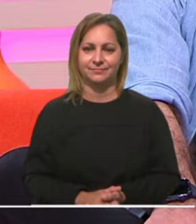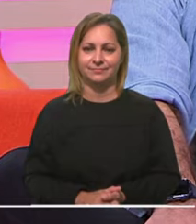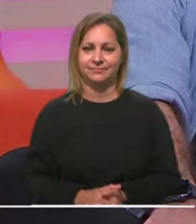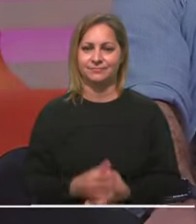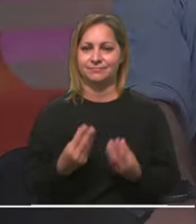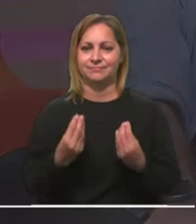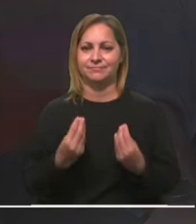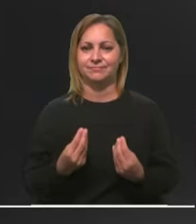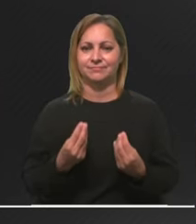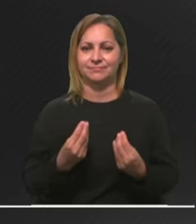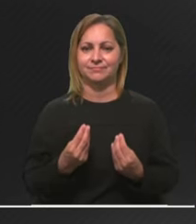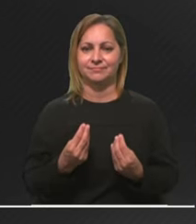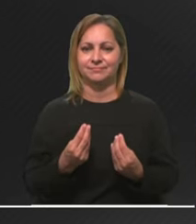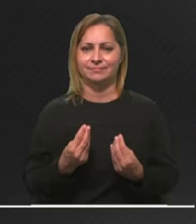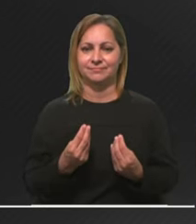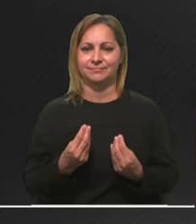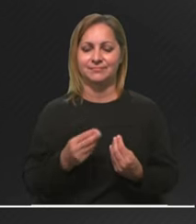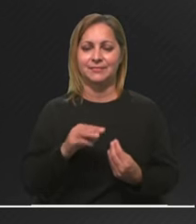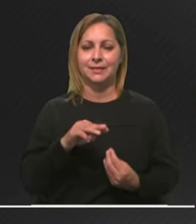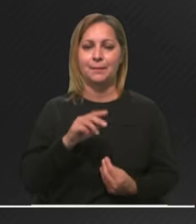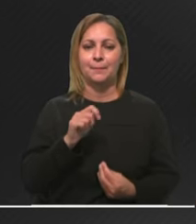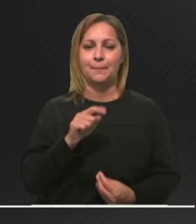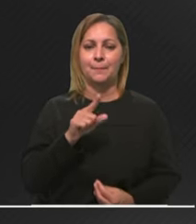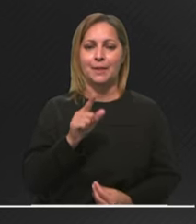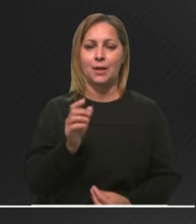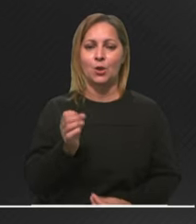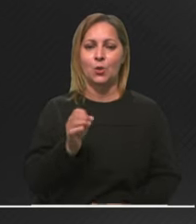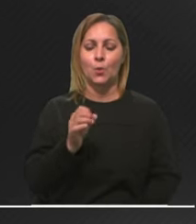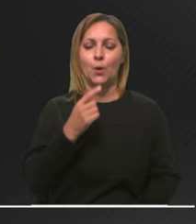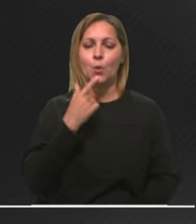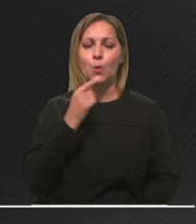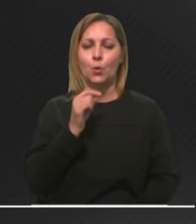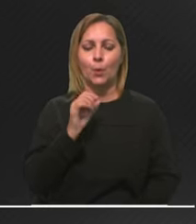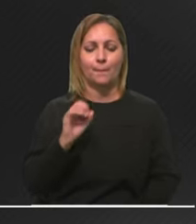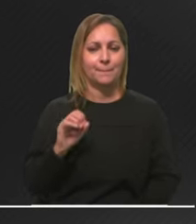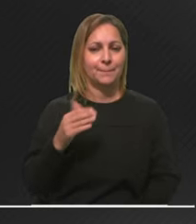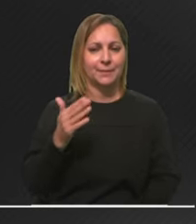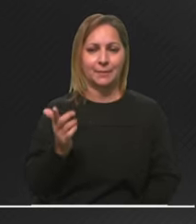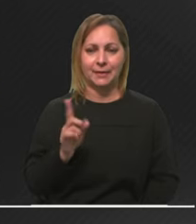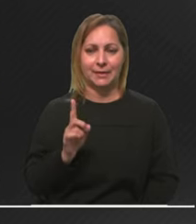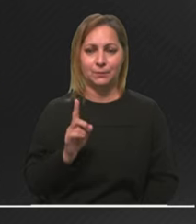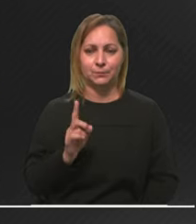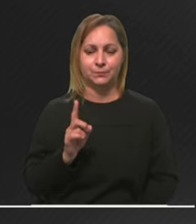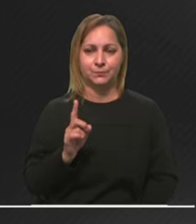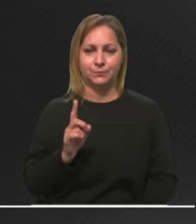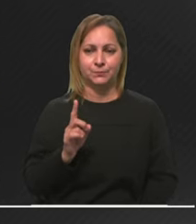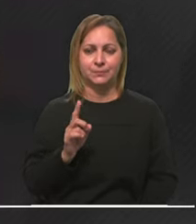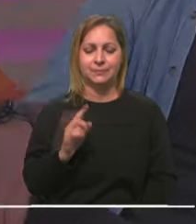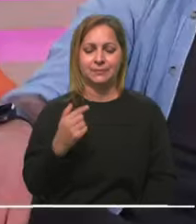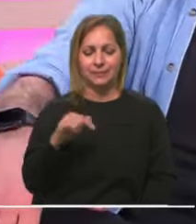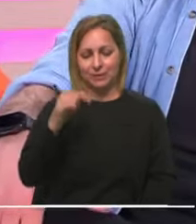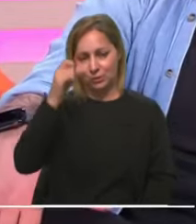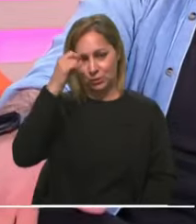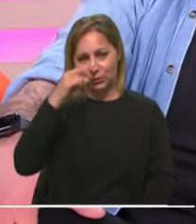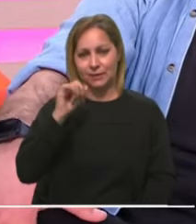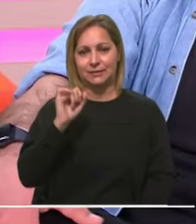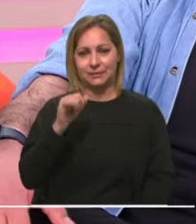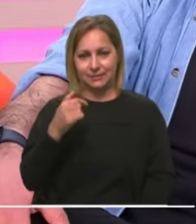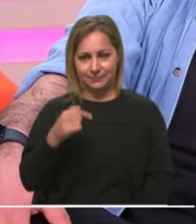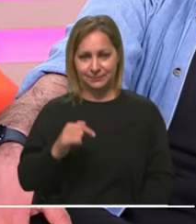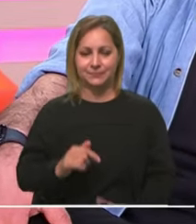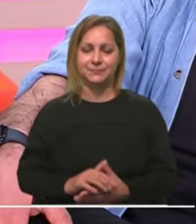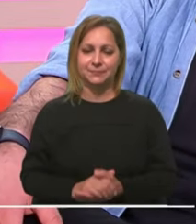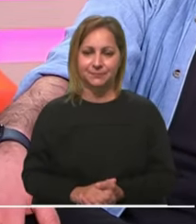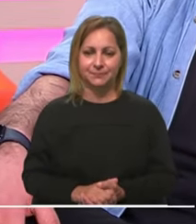pá e e Mel não é o nome não foi o primeiro nome há aqui uma história há uma história há uma